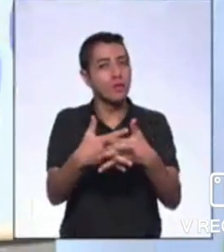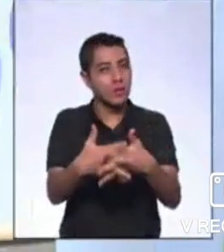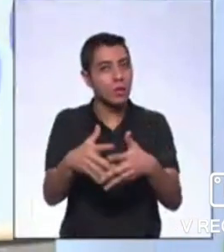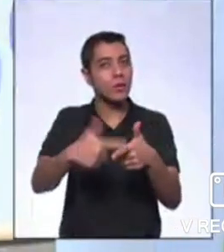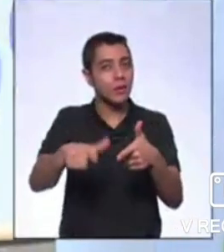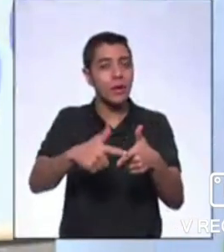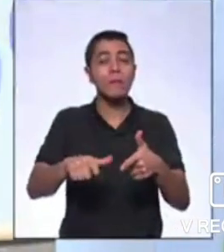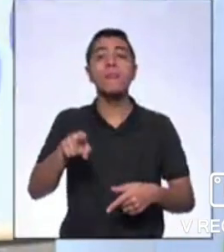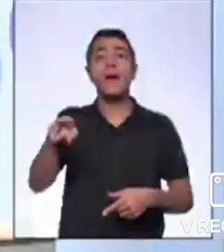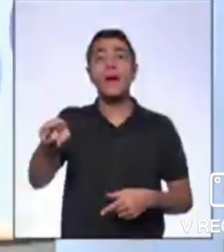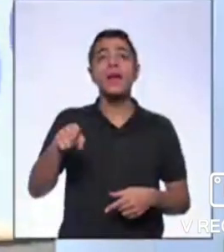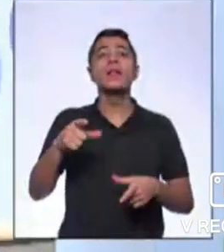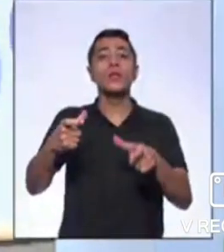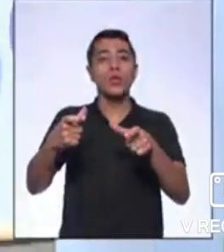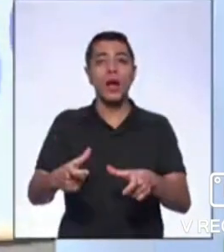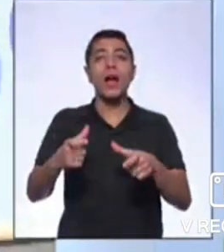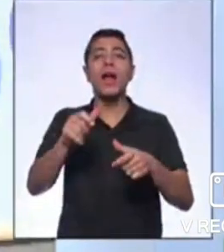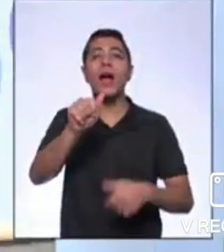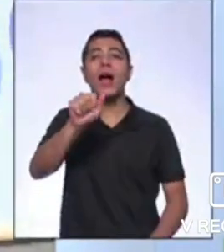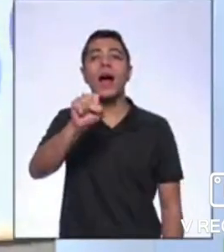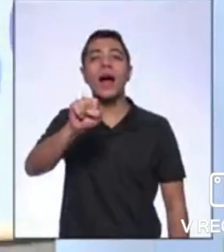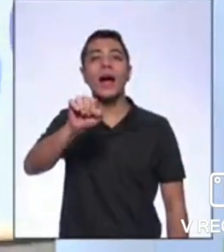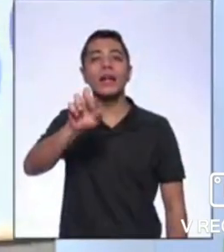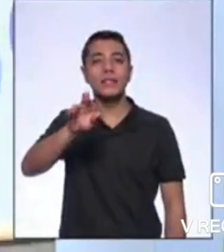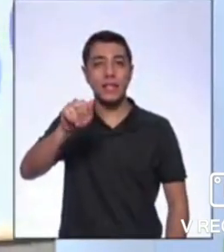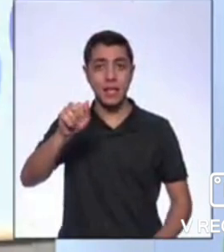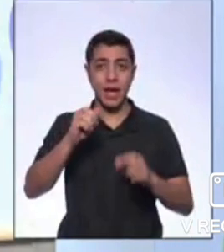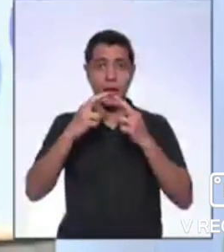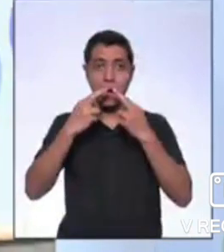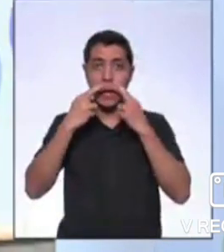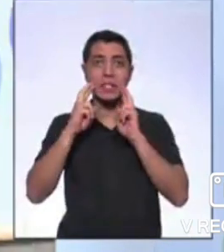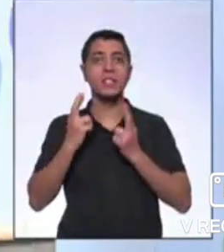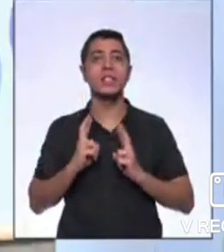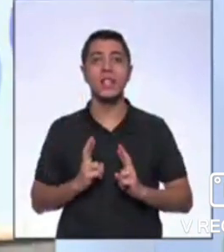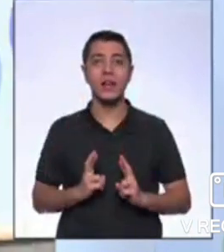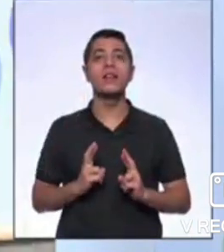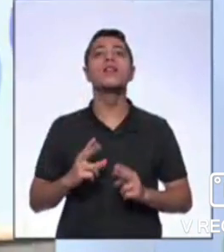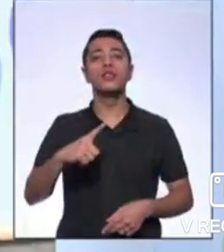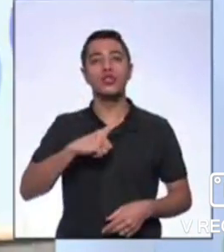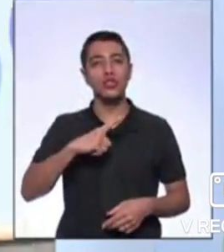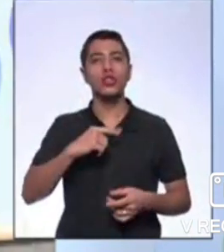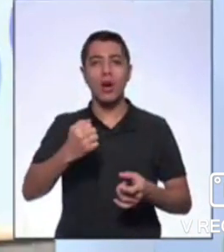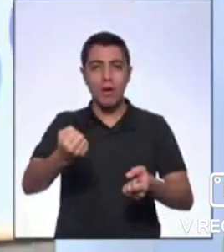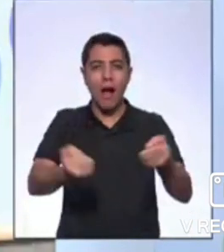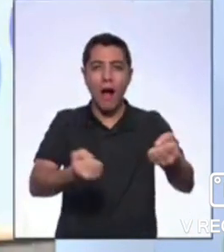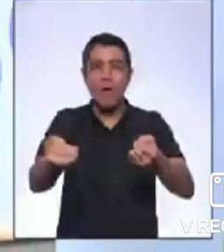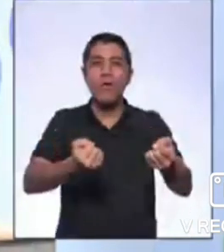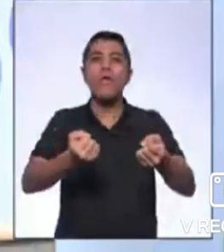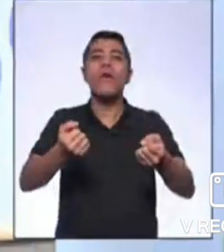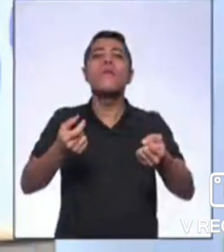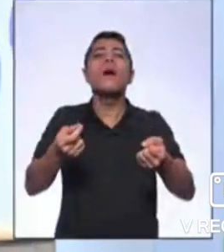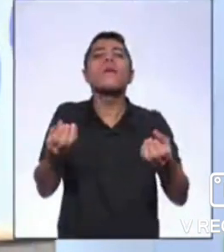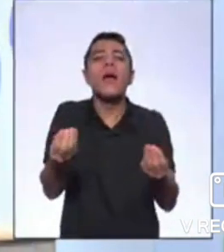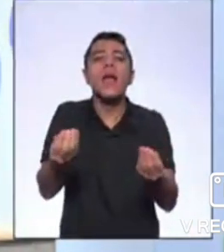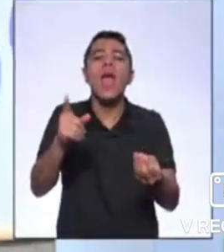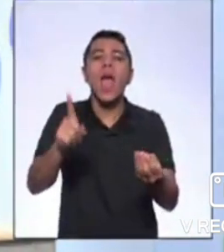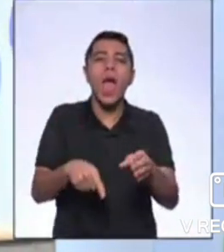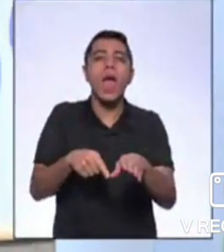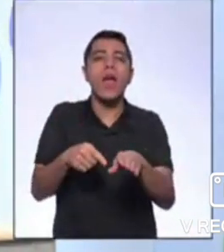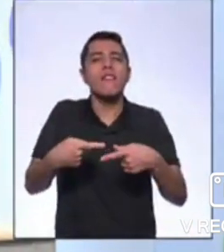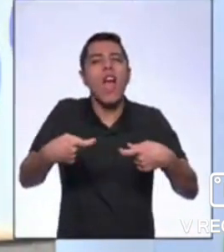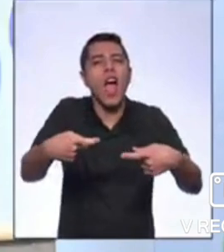na história, os assírios já usavam aqueles carros de guerra. Isso. Né? Semelhante àqueles dos egípcios que a gente vê nos